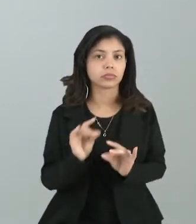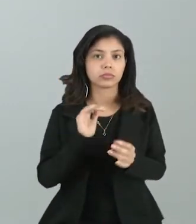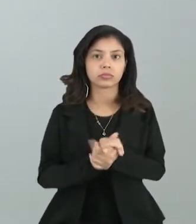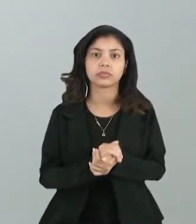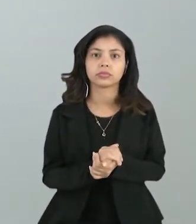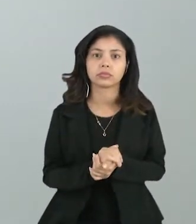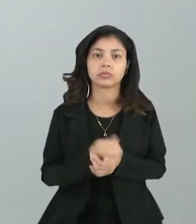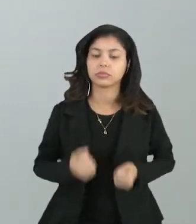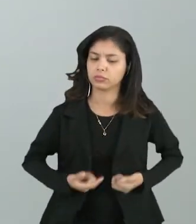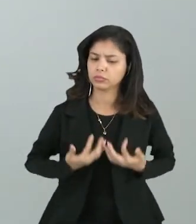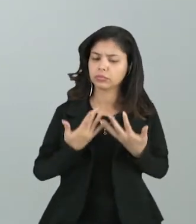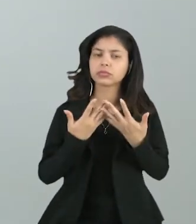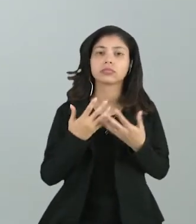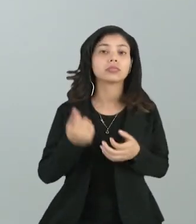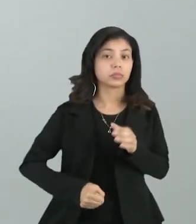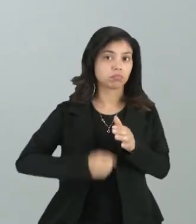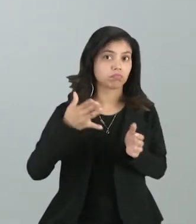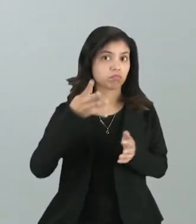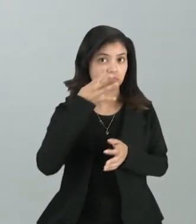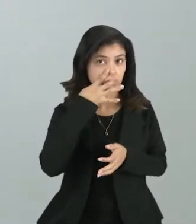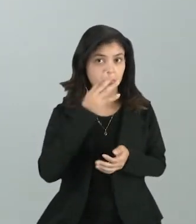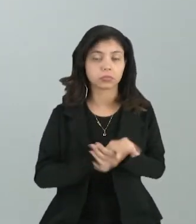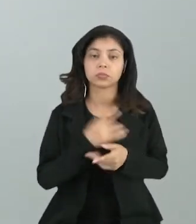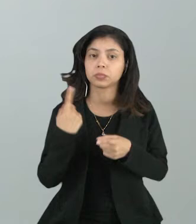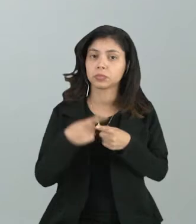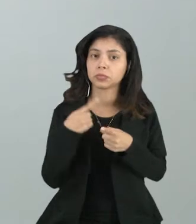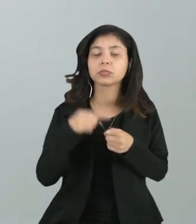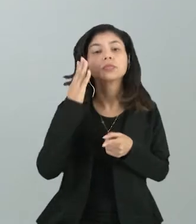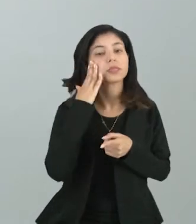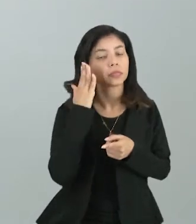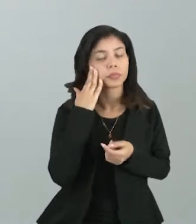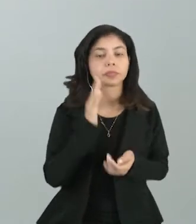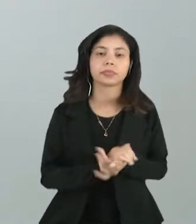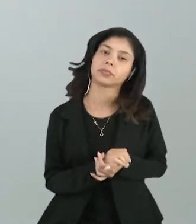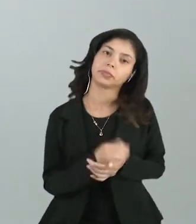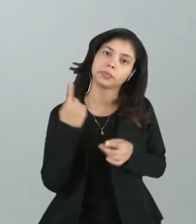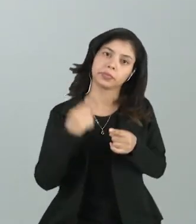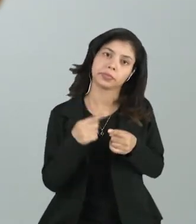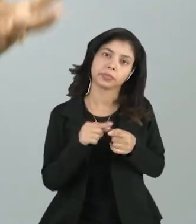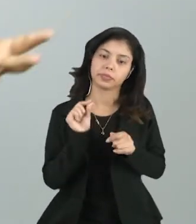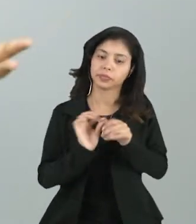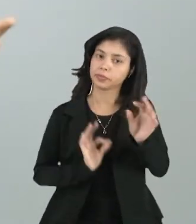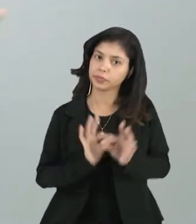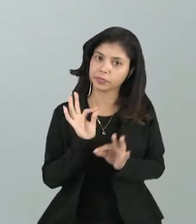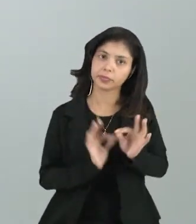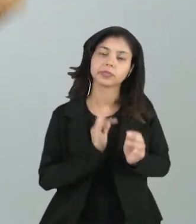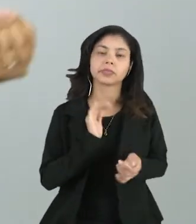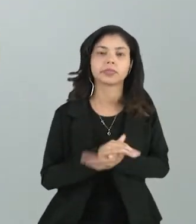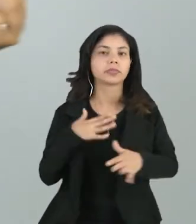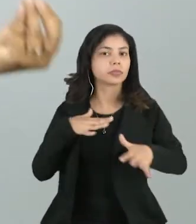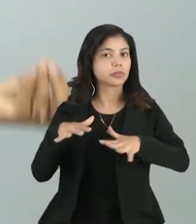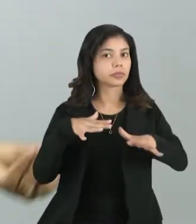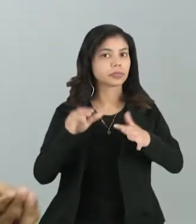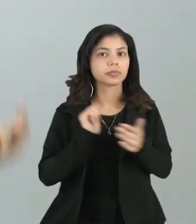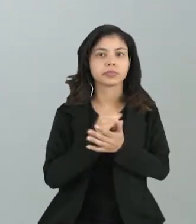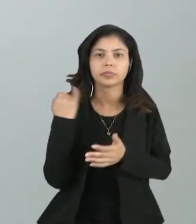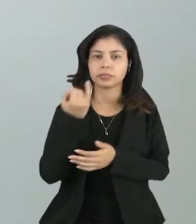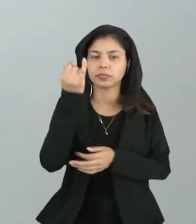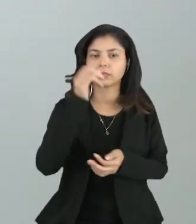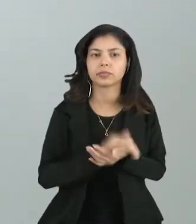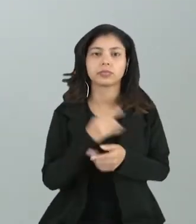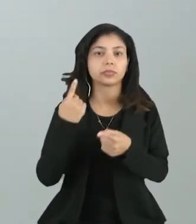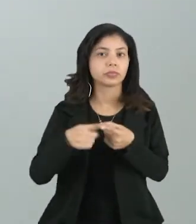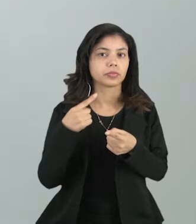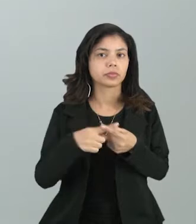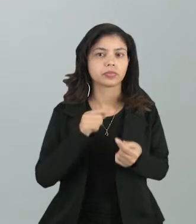cada manifestação, é muito interessante, porque a gente entende por que é feito aquele movimento em específico, ou